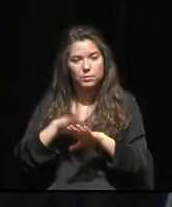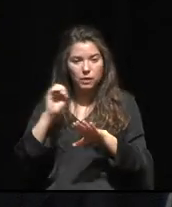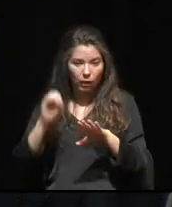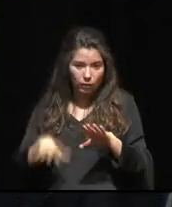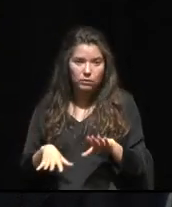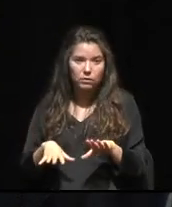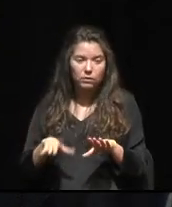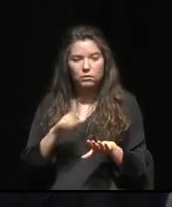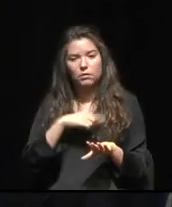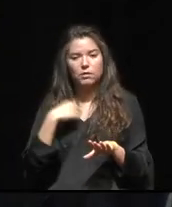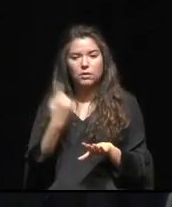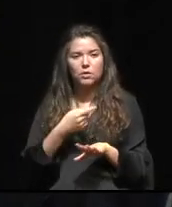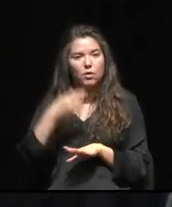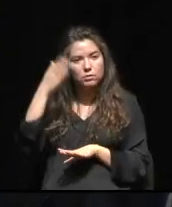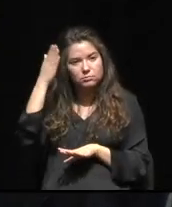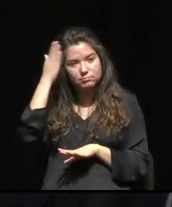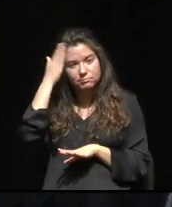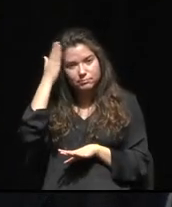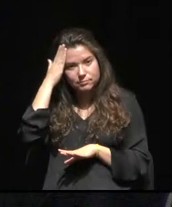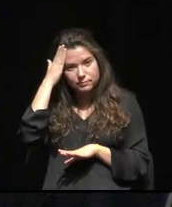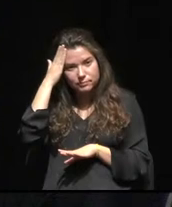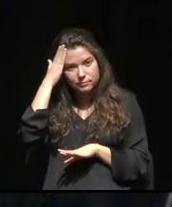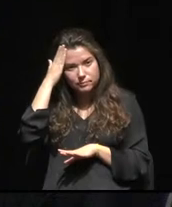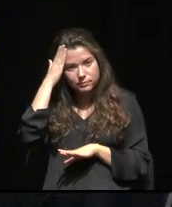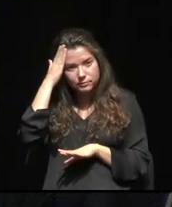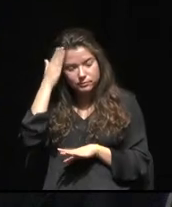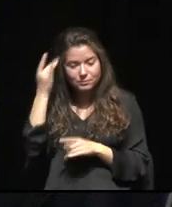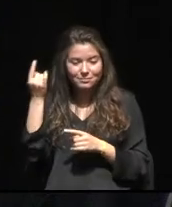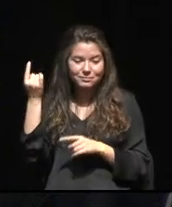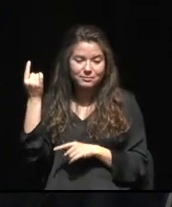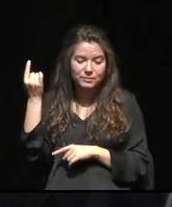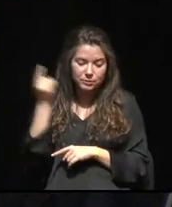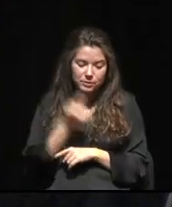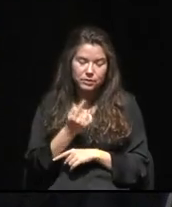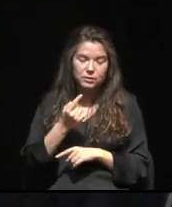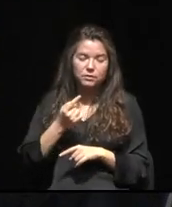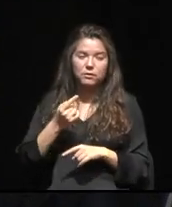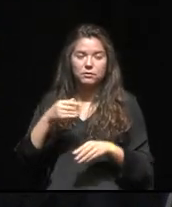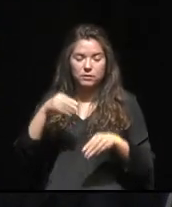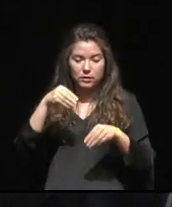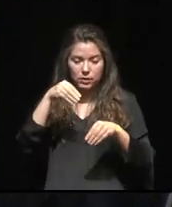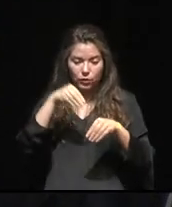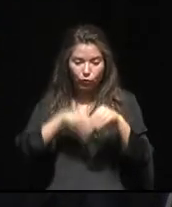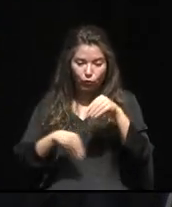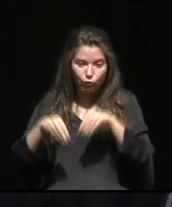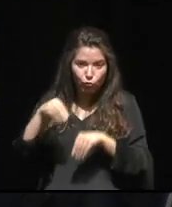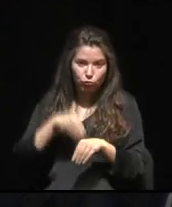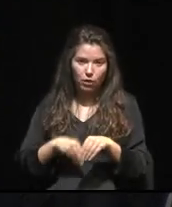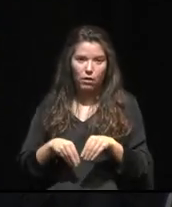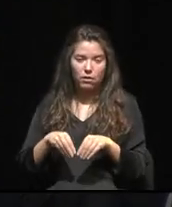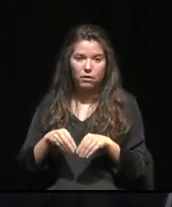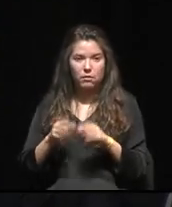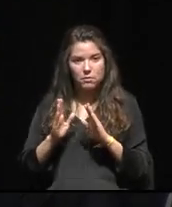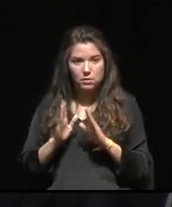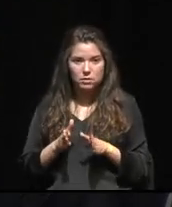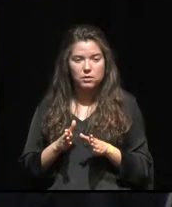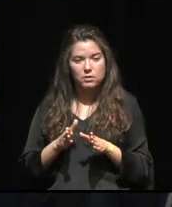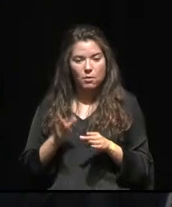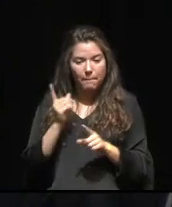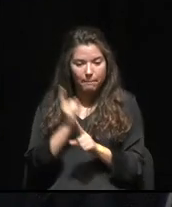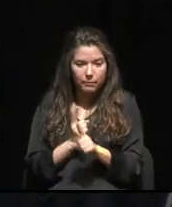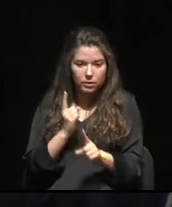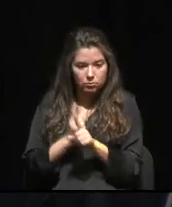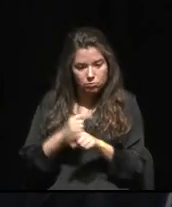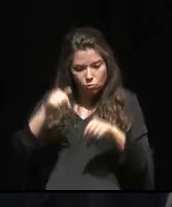por isso que consideramos que ela tem de ser votada ela tem de ser ser votada votada